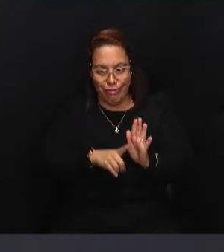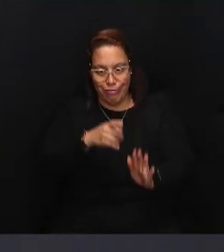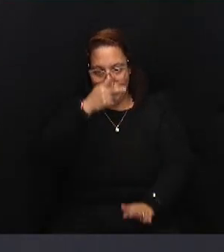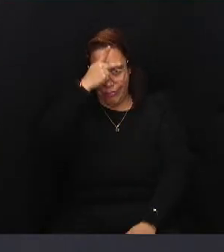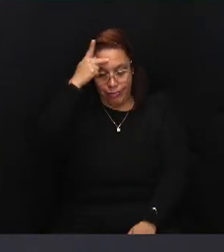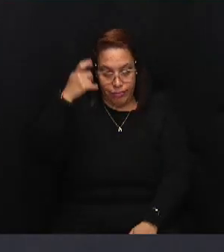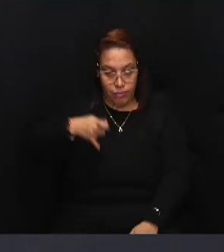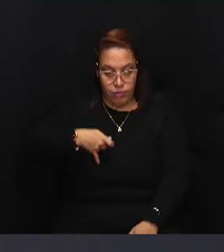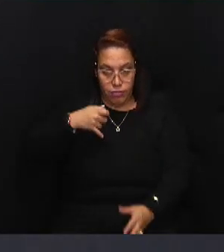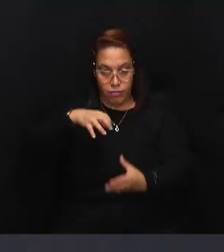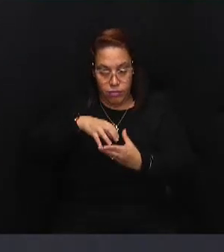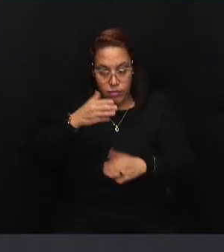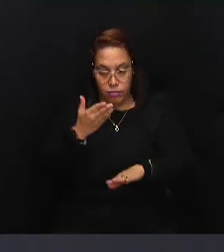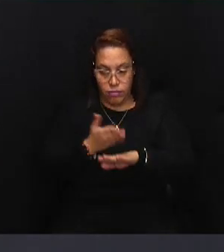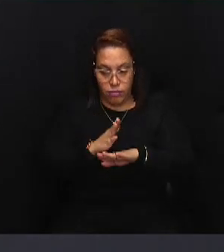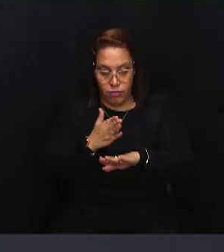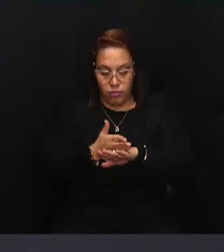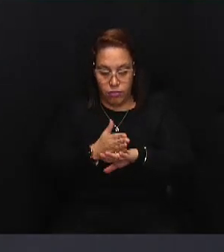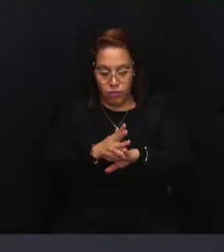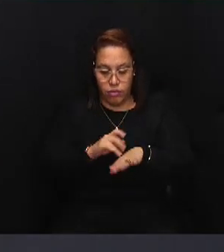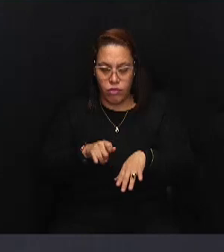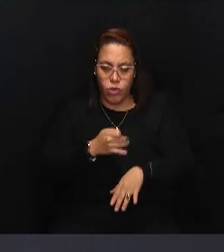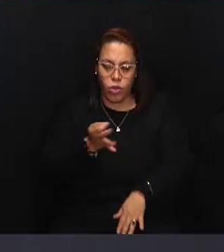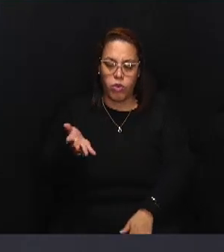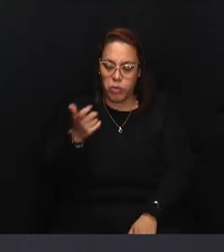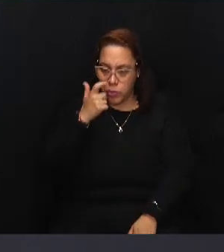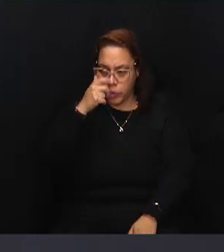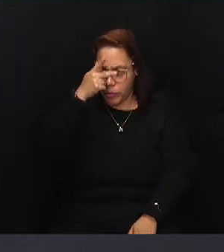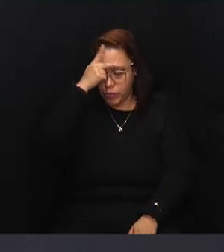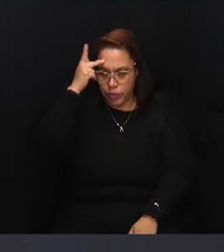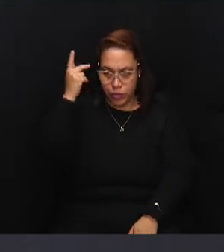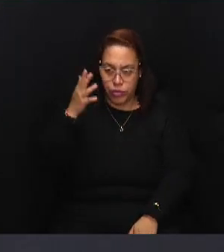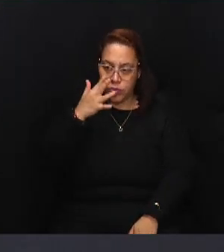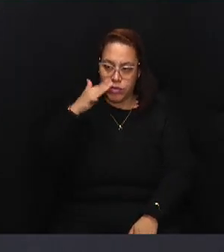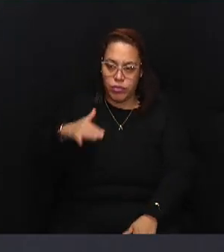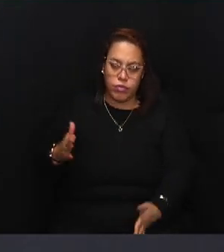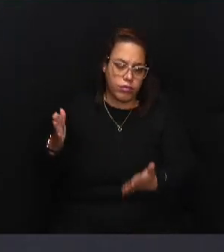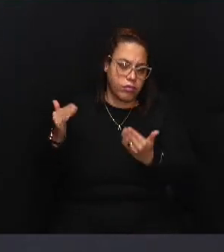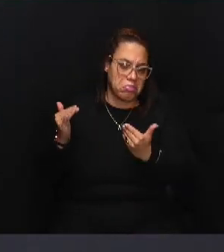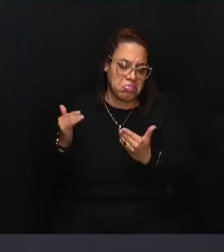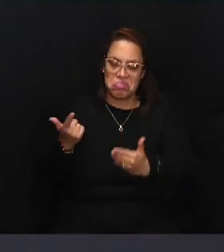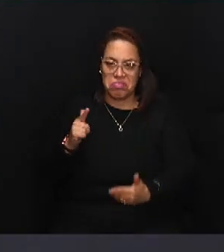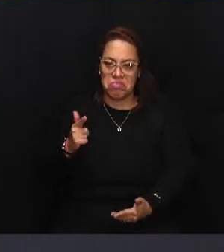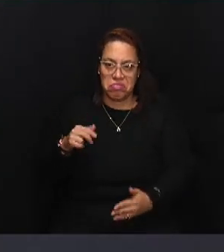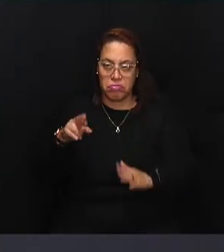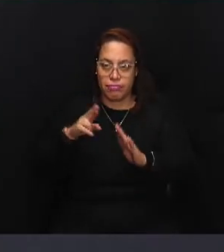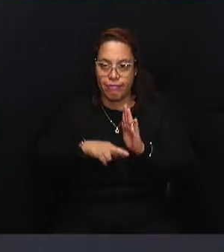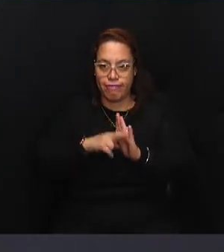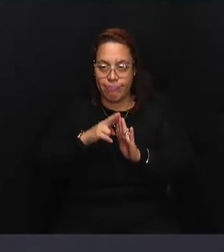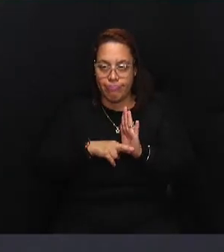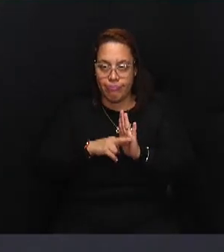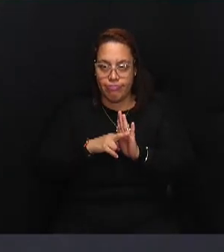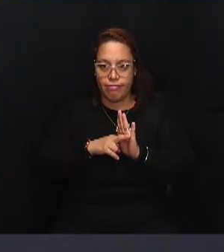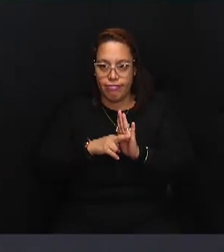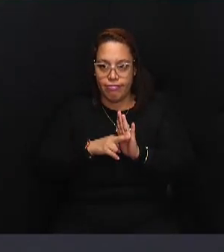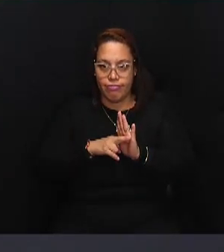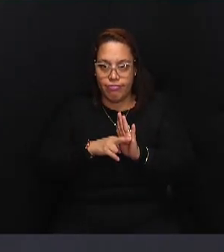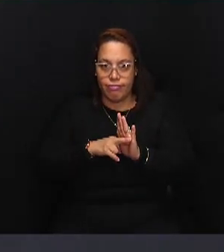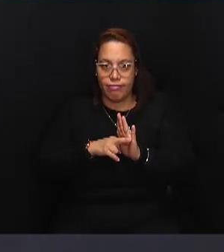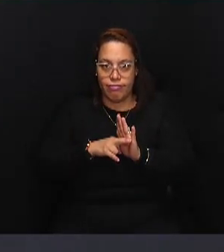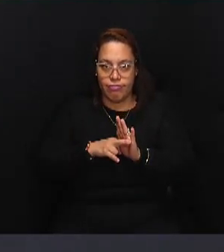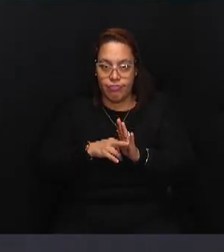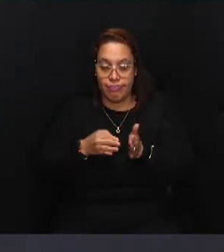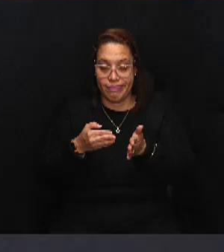na prática. Igual temos direito do consumidor, direito da criança e adolescente, não foge a regra, né? Recursos